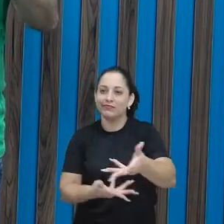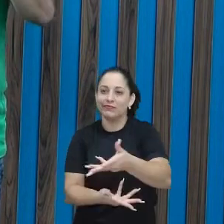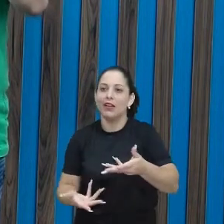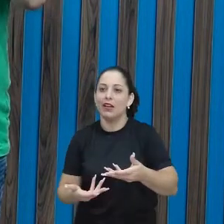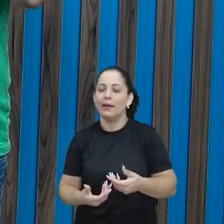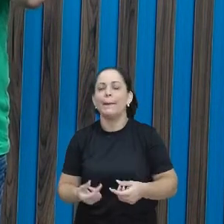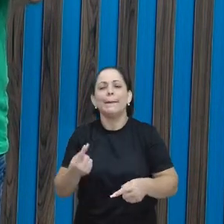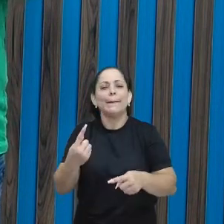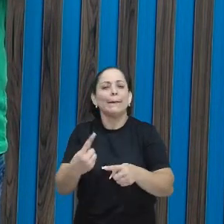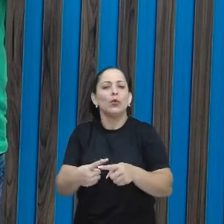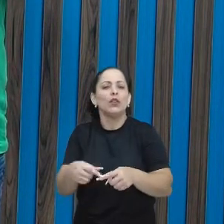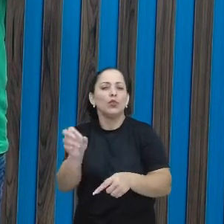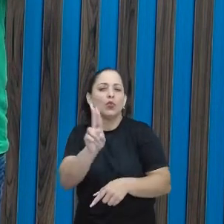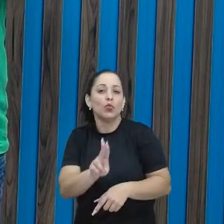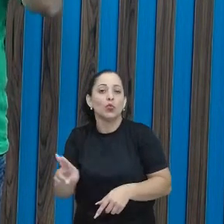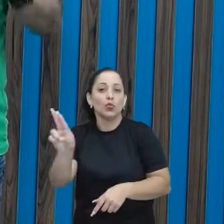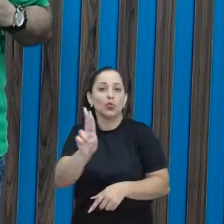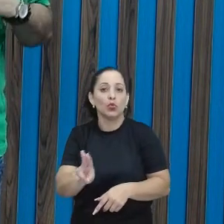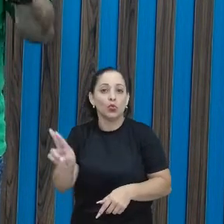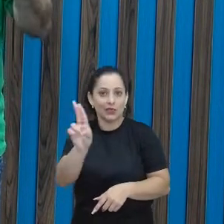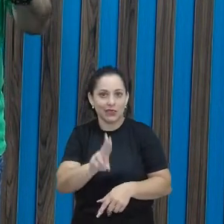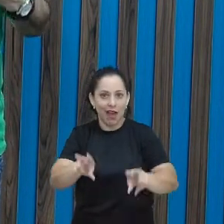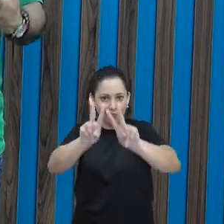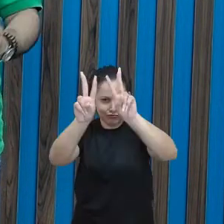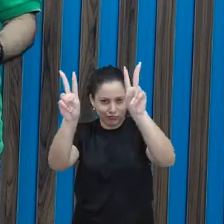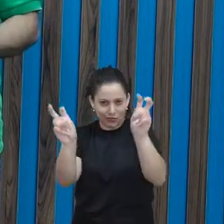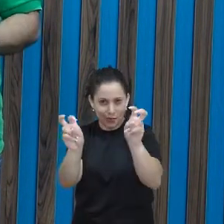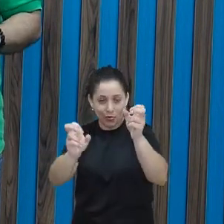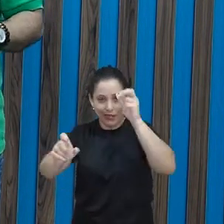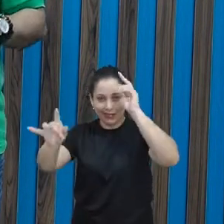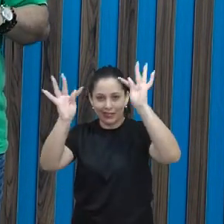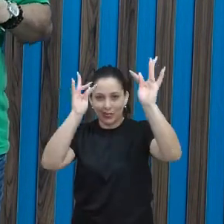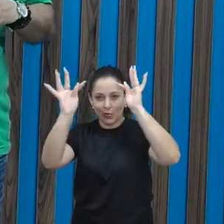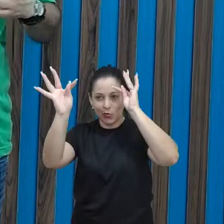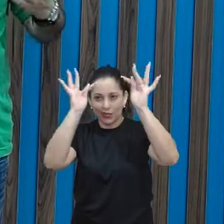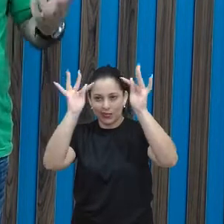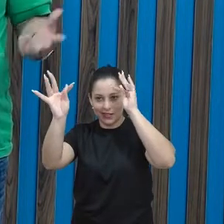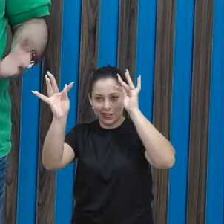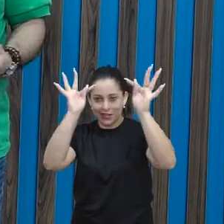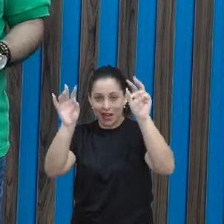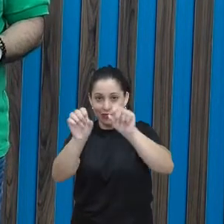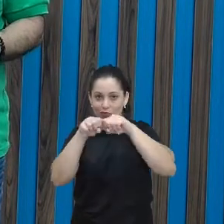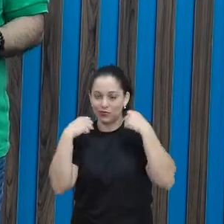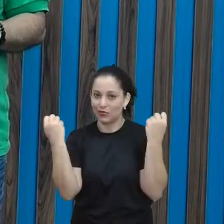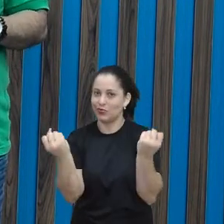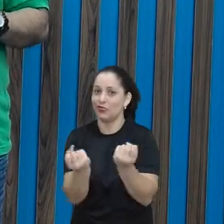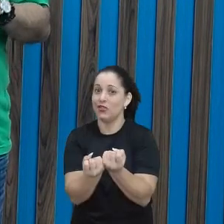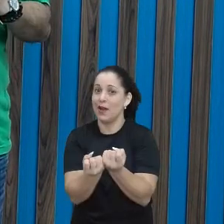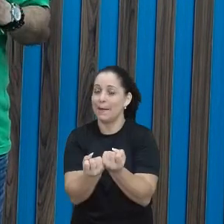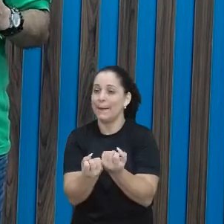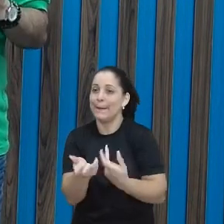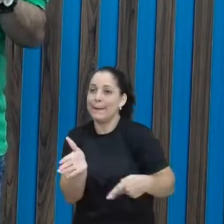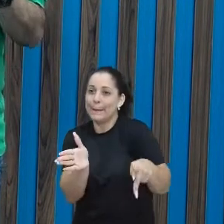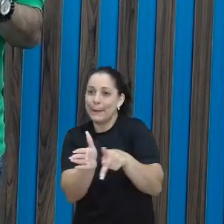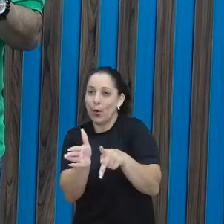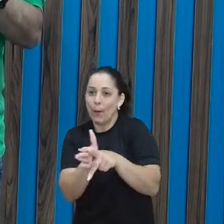utilizando da apropriação aí de uma teoria, né, do campo da sociologia, chamada de